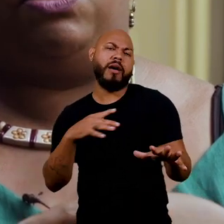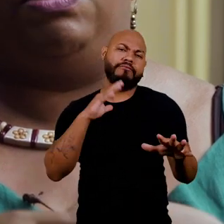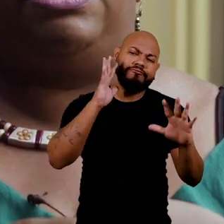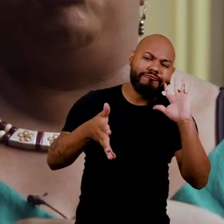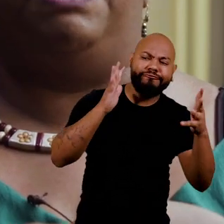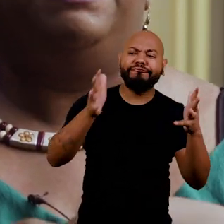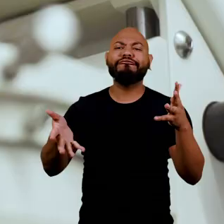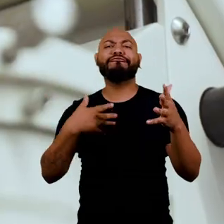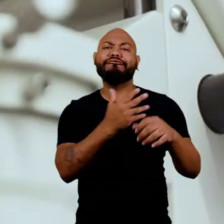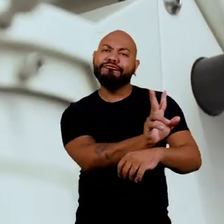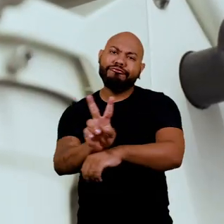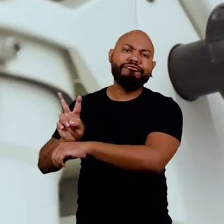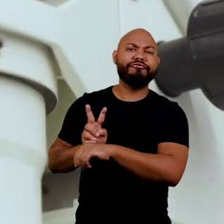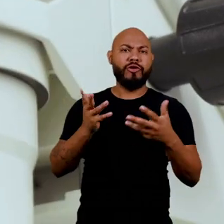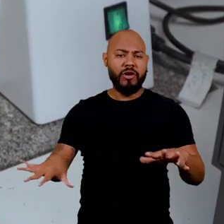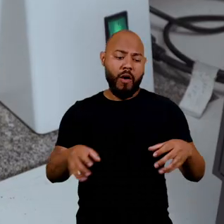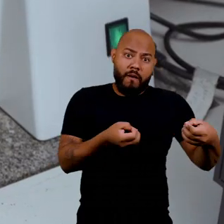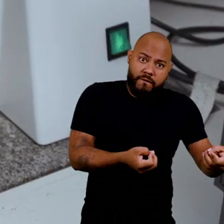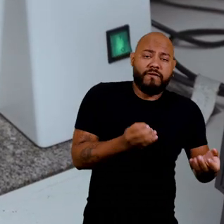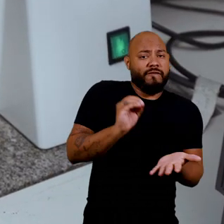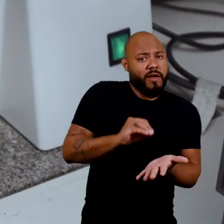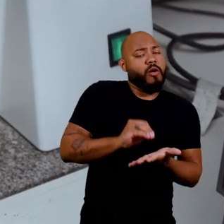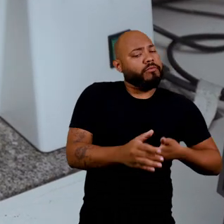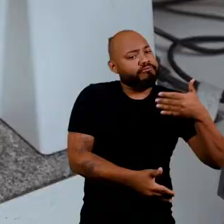dos pacientes com câncer de mama. Mas no ovário, não.